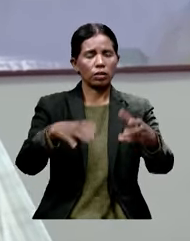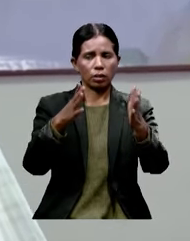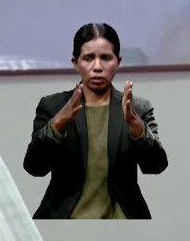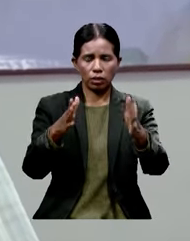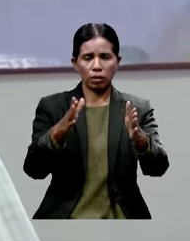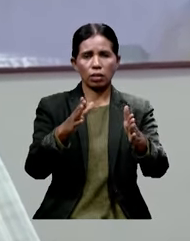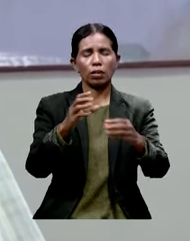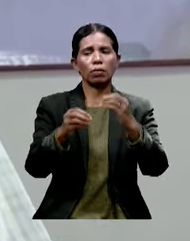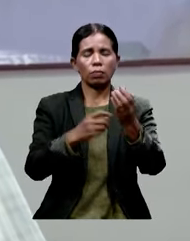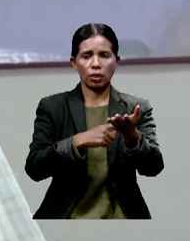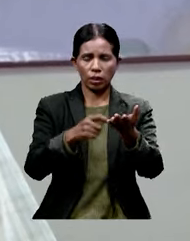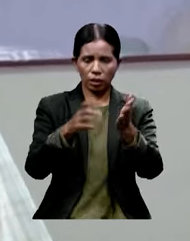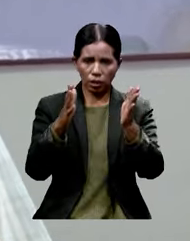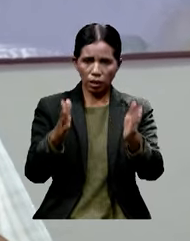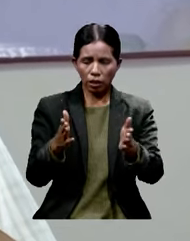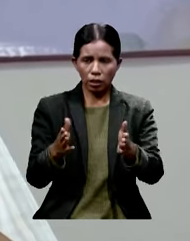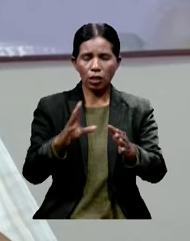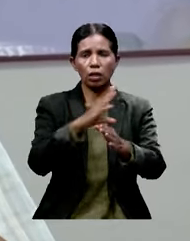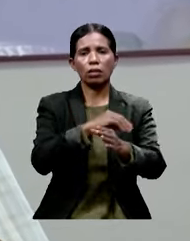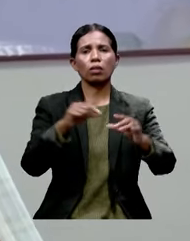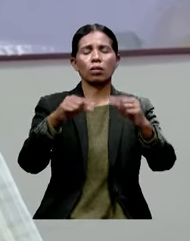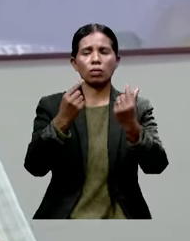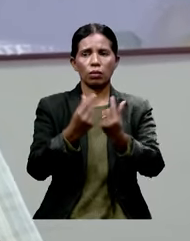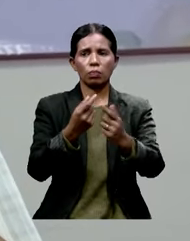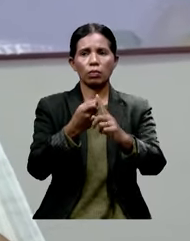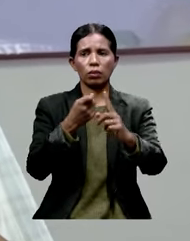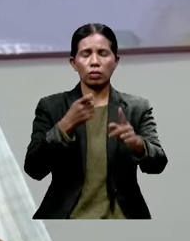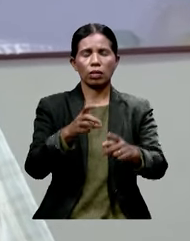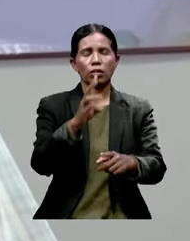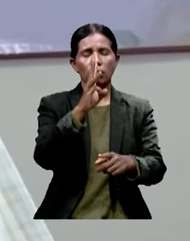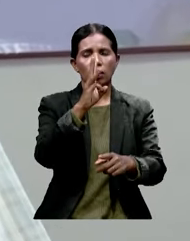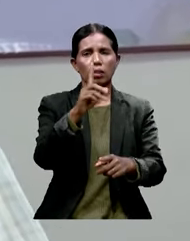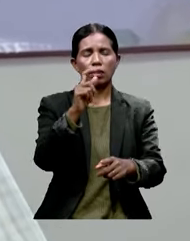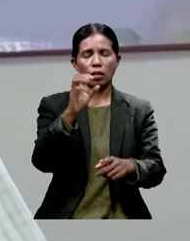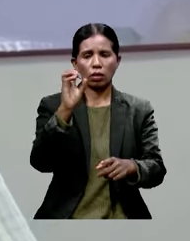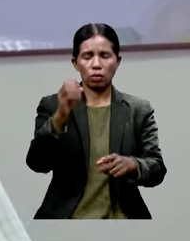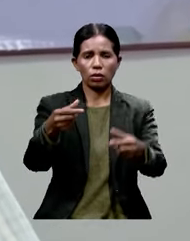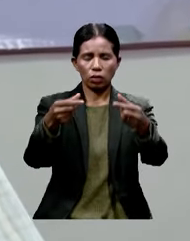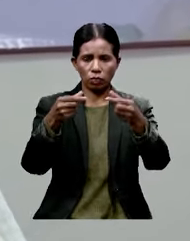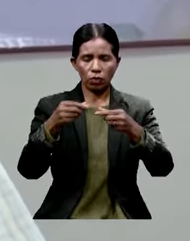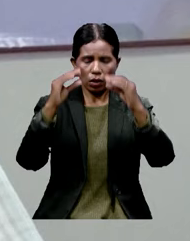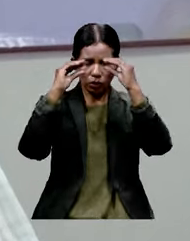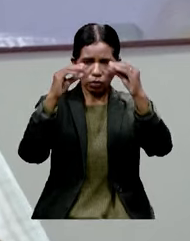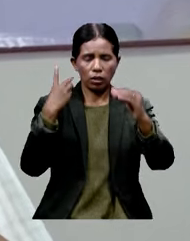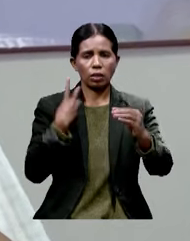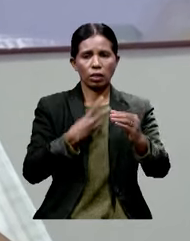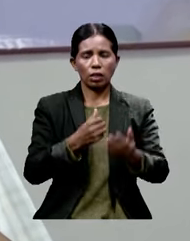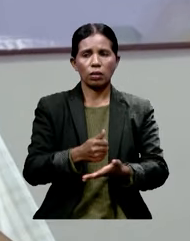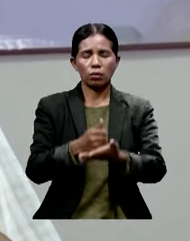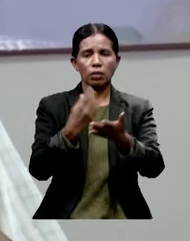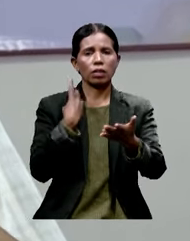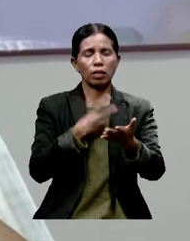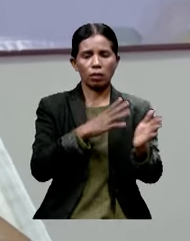em termos de técnico, no equipa, ou se WTO, se mai fo capacitação ga facilita ita tu prepara ba